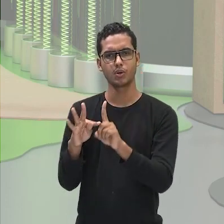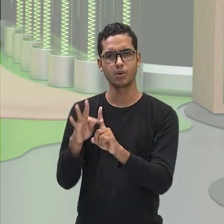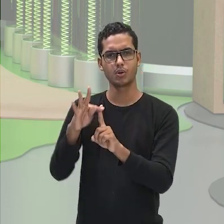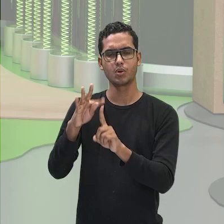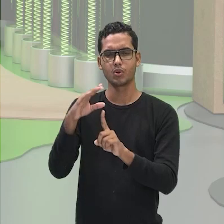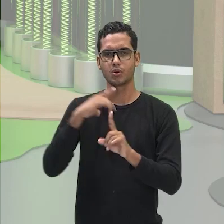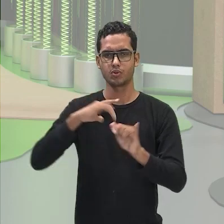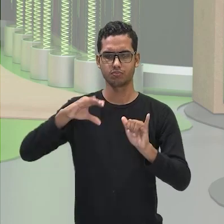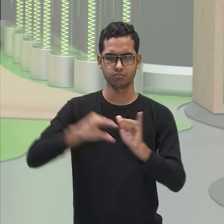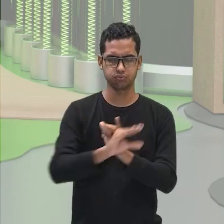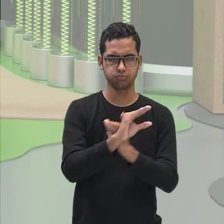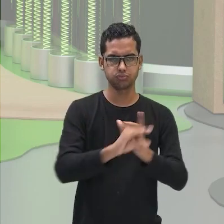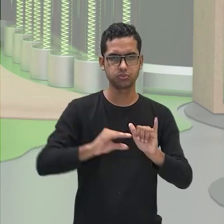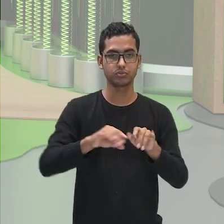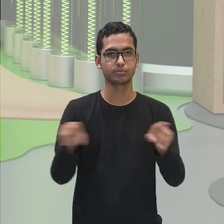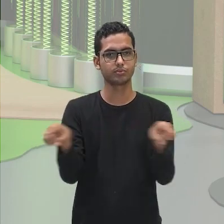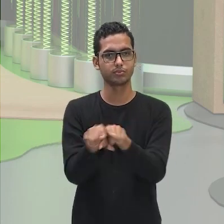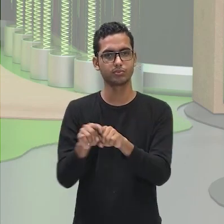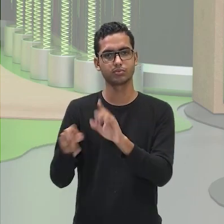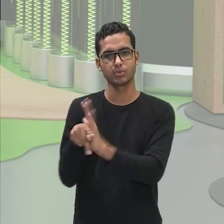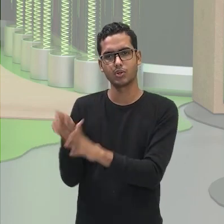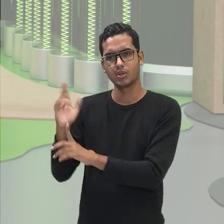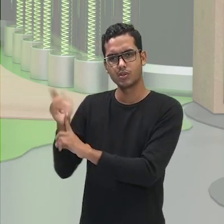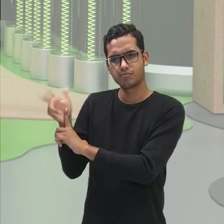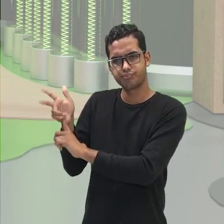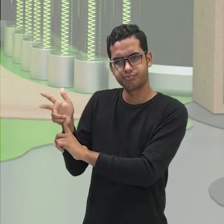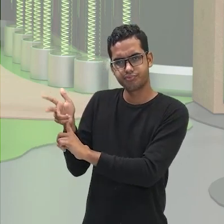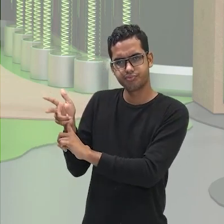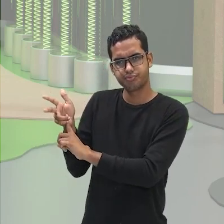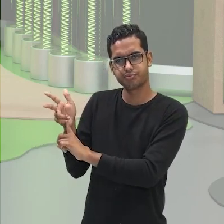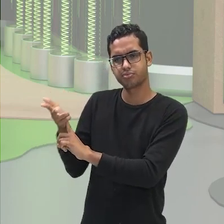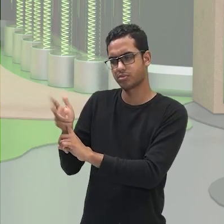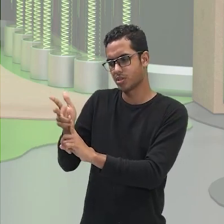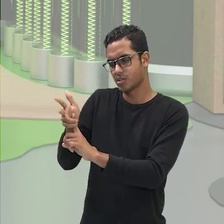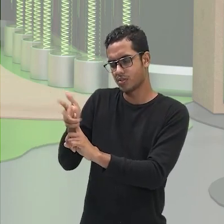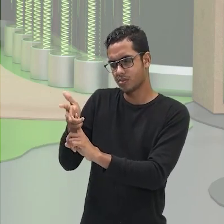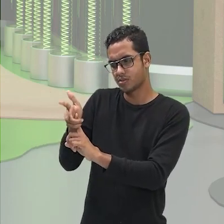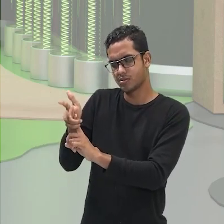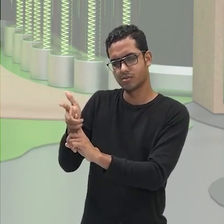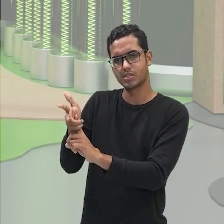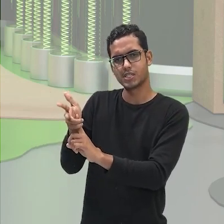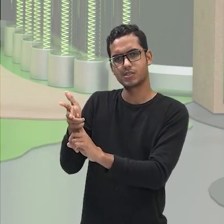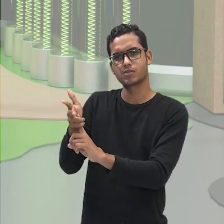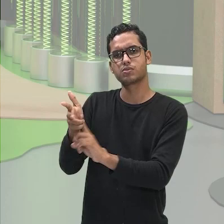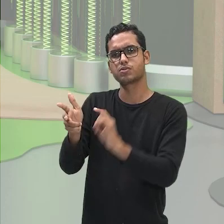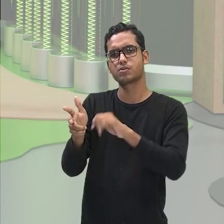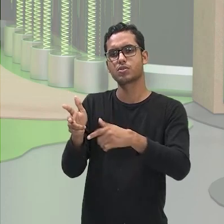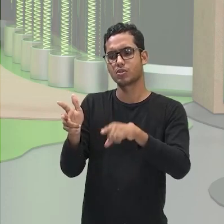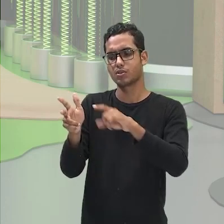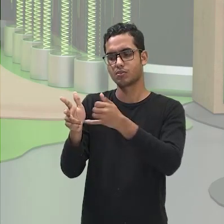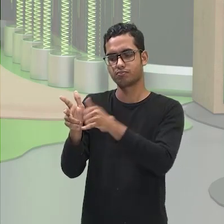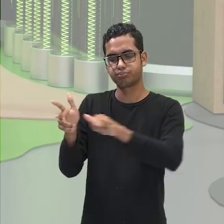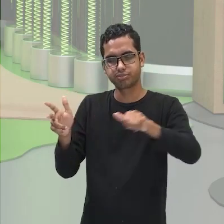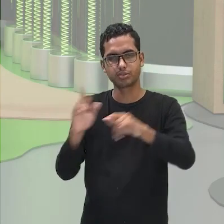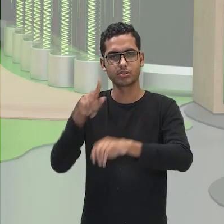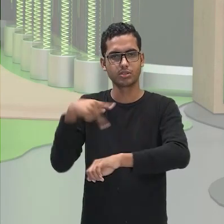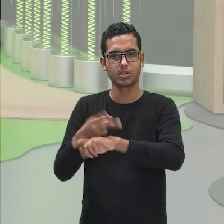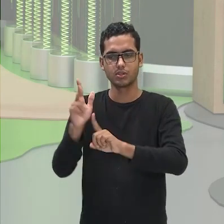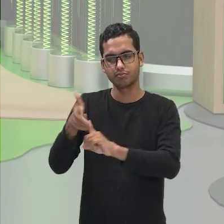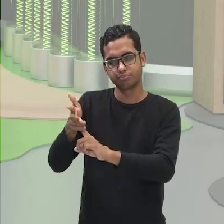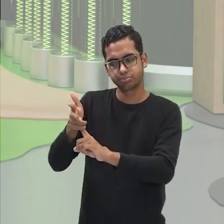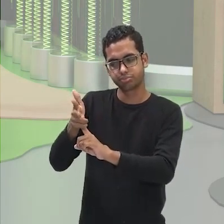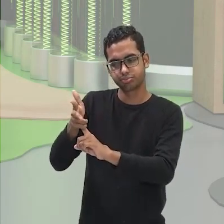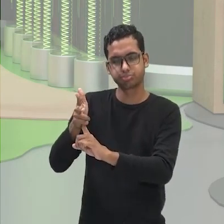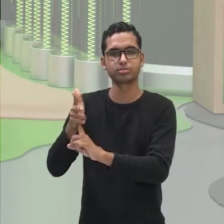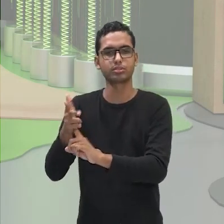vão gerar energia eólica, né, que utiliza ali o vento para gerar energia. Então, são alguns exemplos onde a gente pode observar